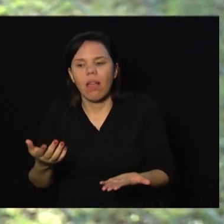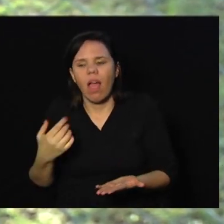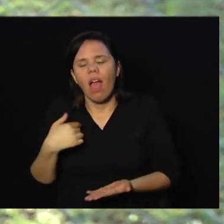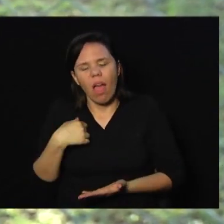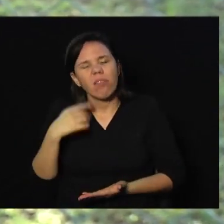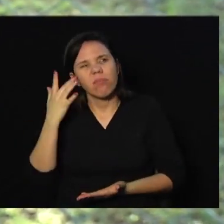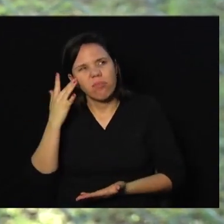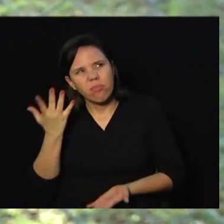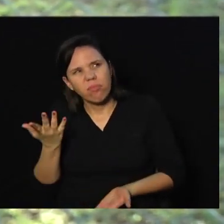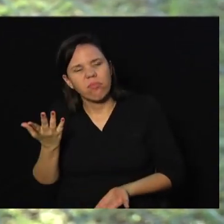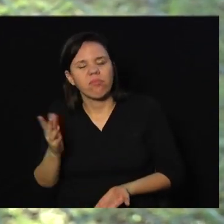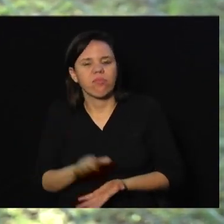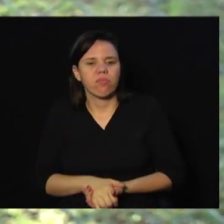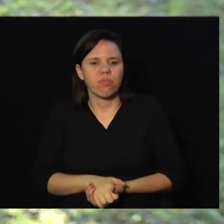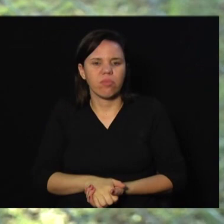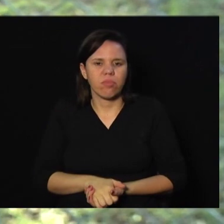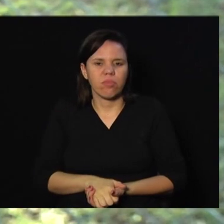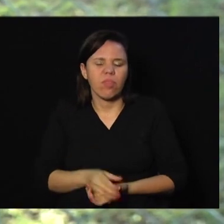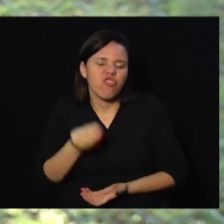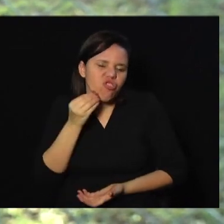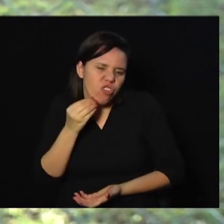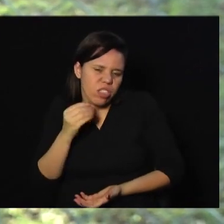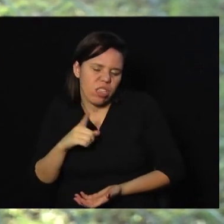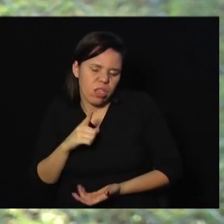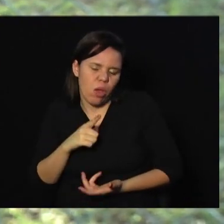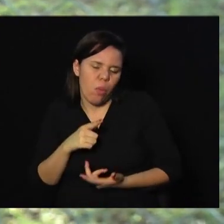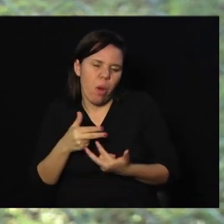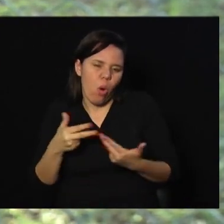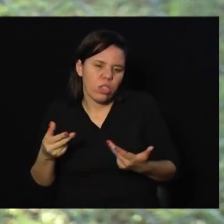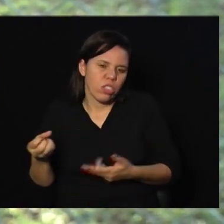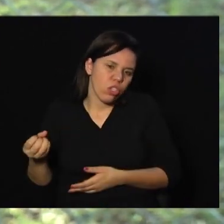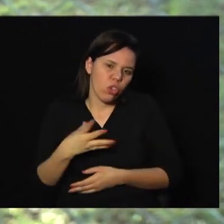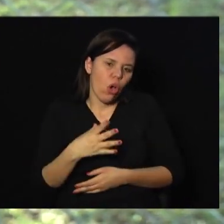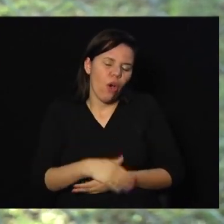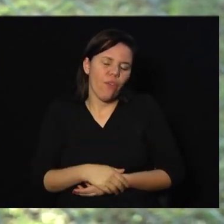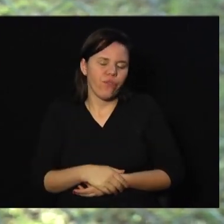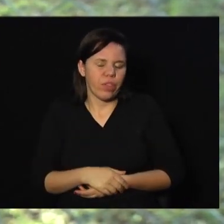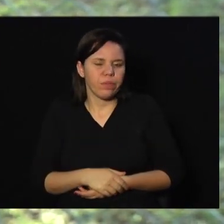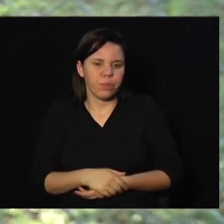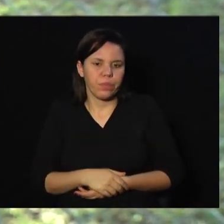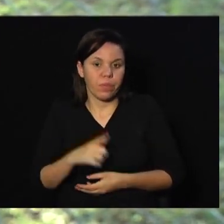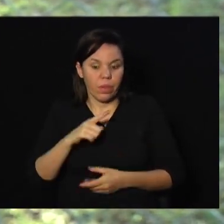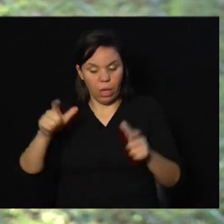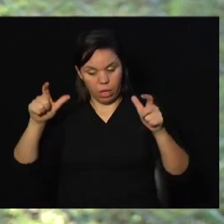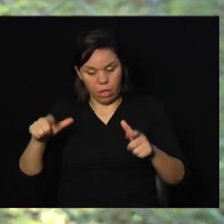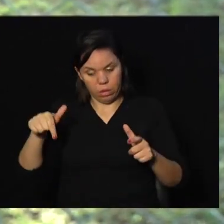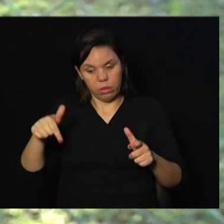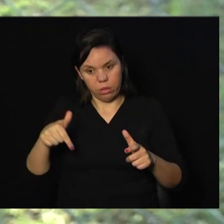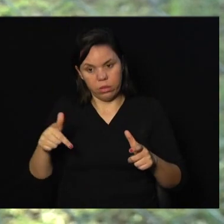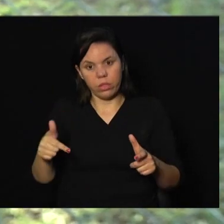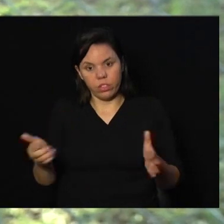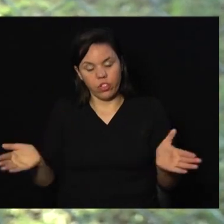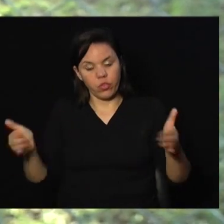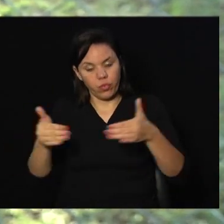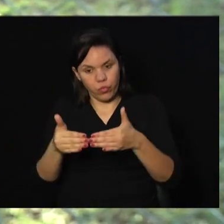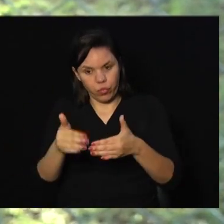uma chance de eu ter alguma coisa nova e por eu já ter esse espaço aqui voltado para o futebol,